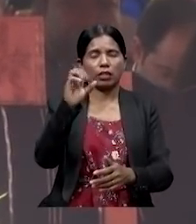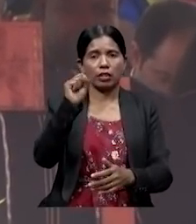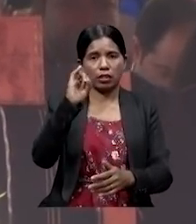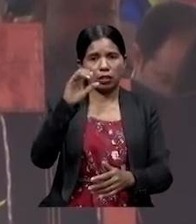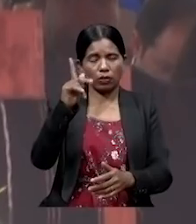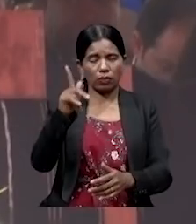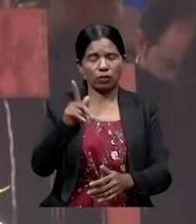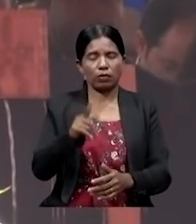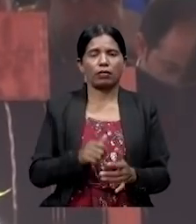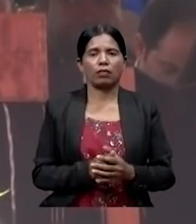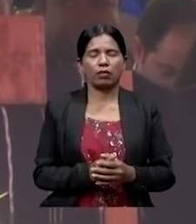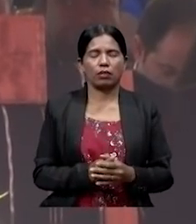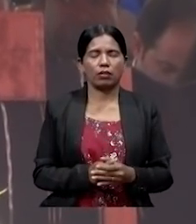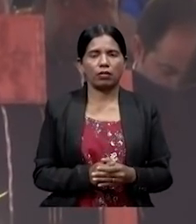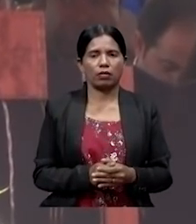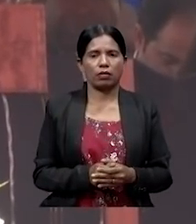ba